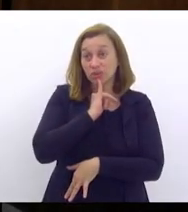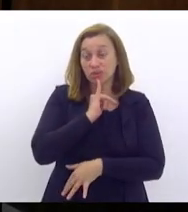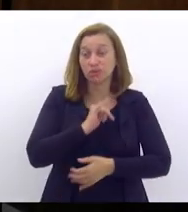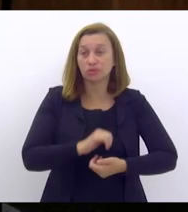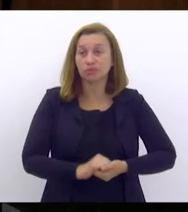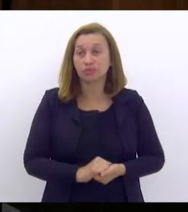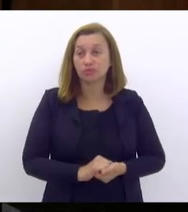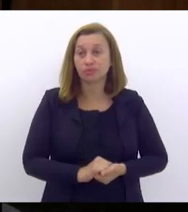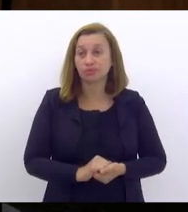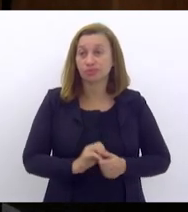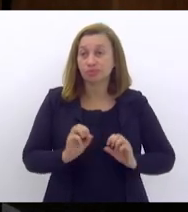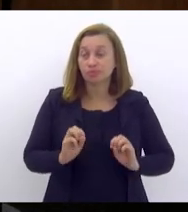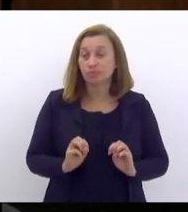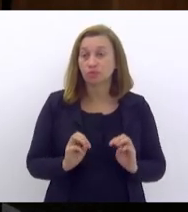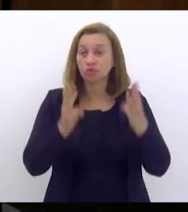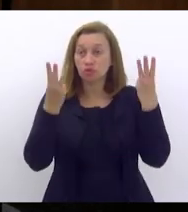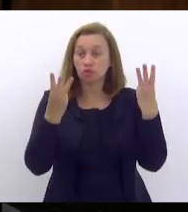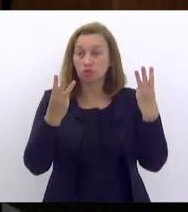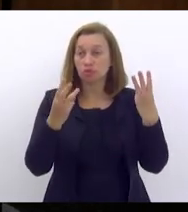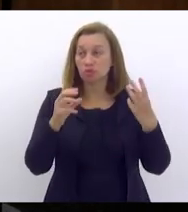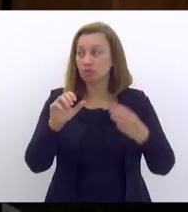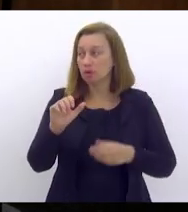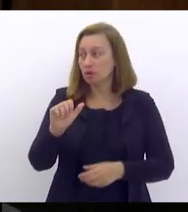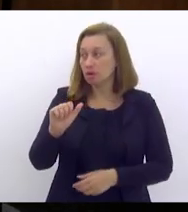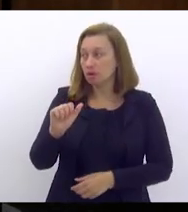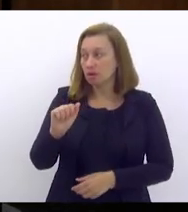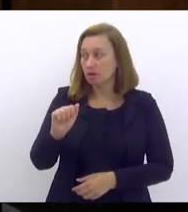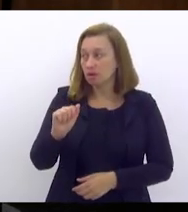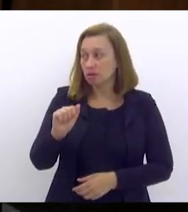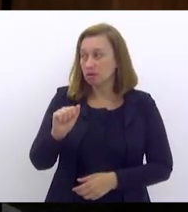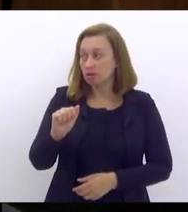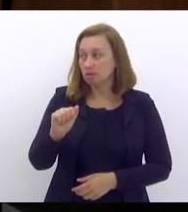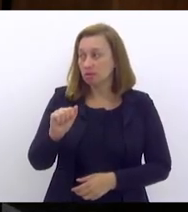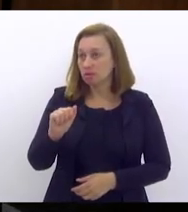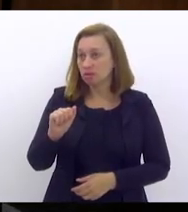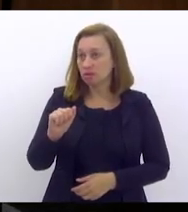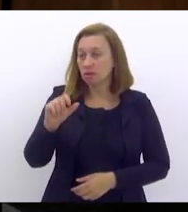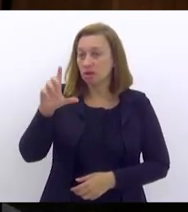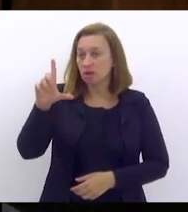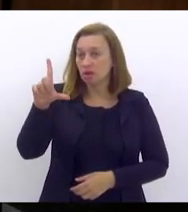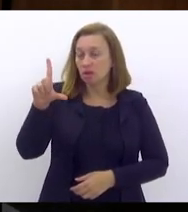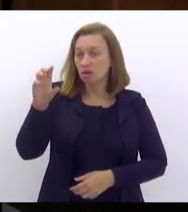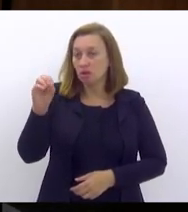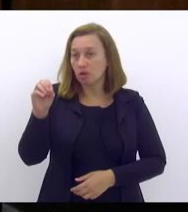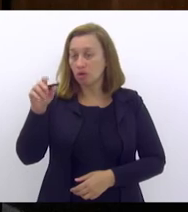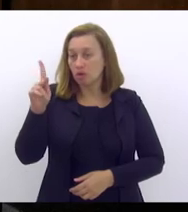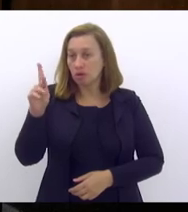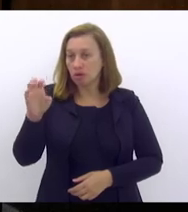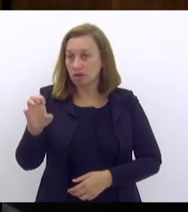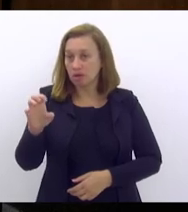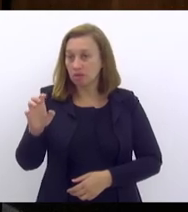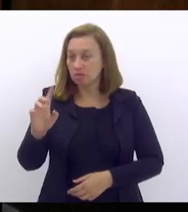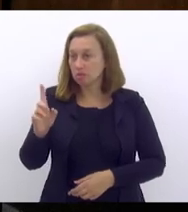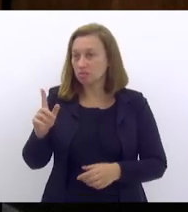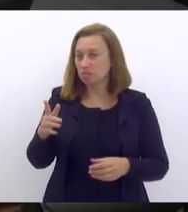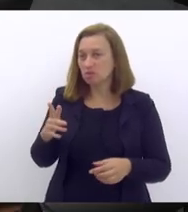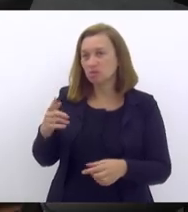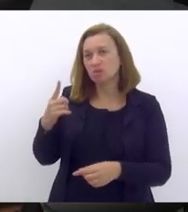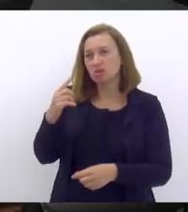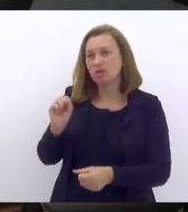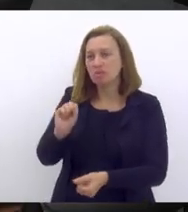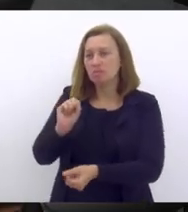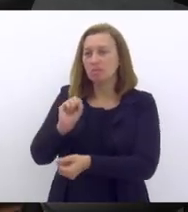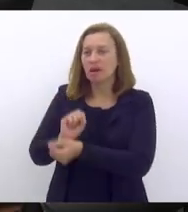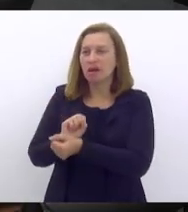durante o show do Alok. E nem por isso ninguém pensou em interditar a praia de Copacabana e, em